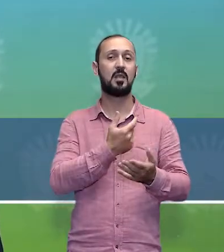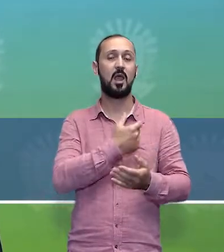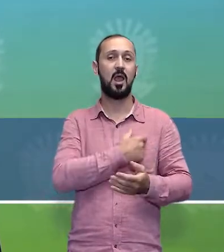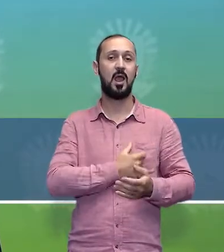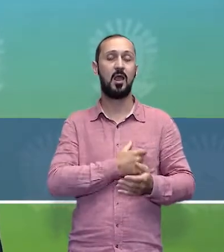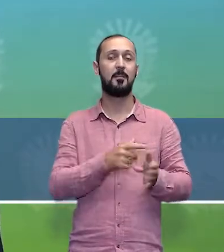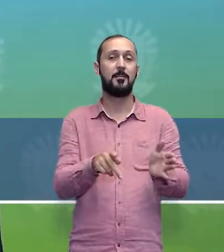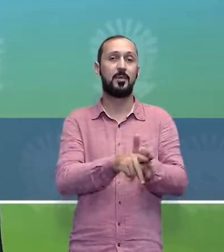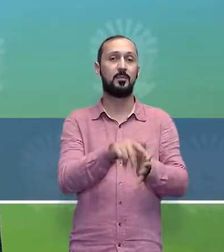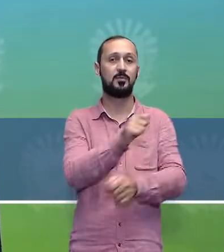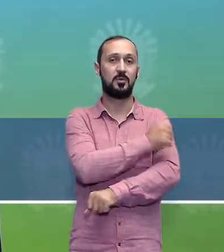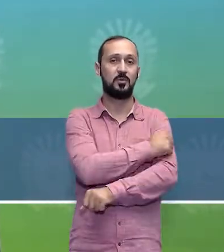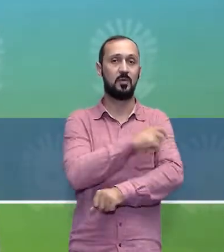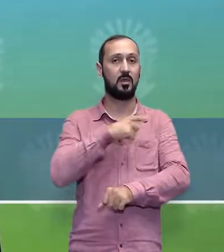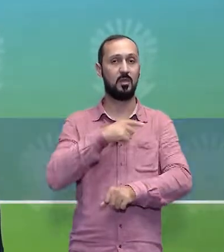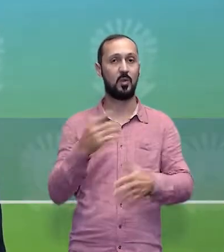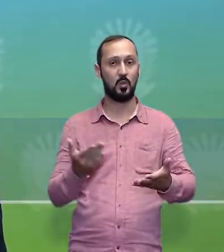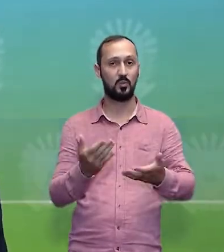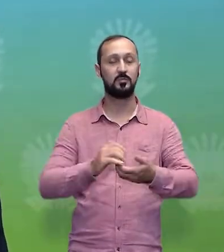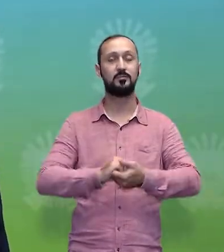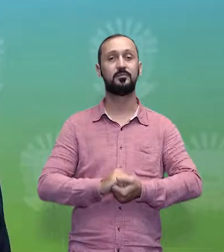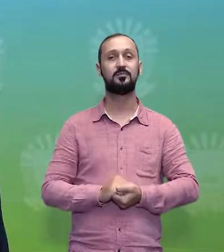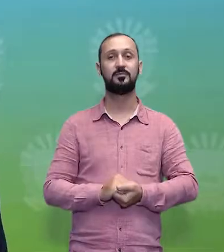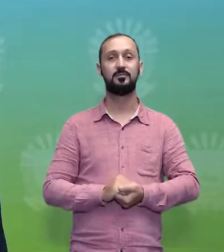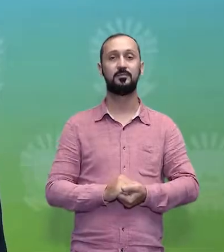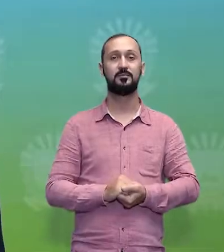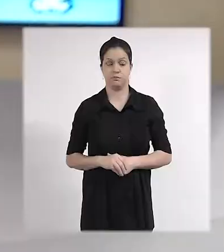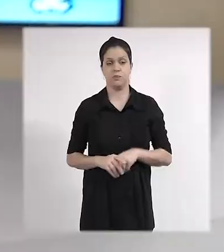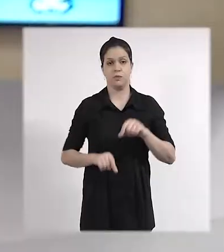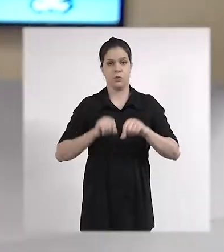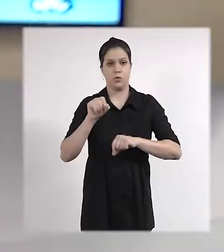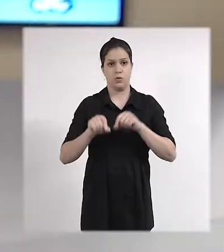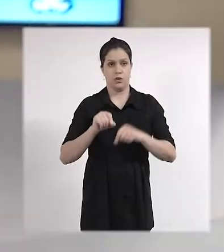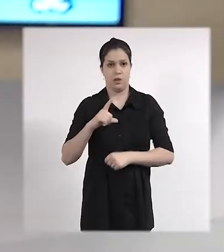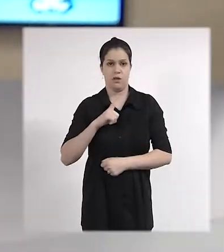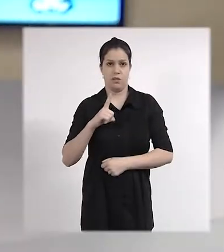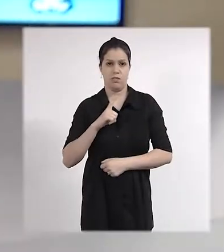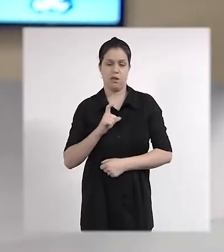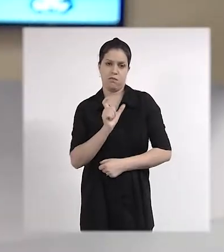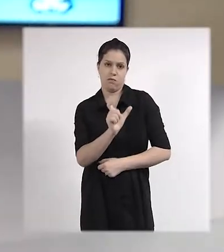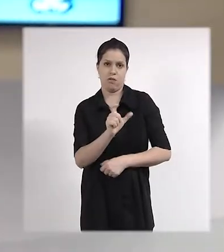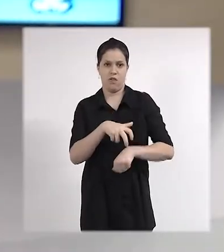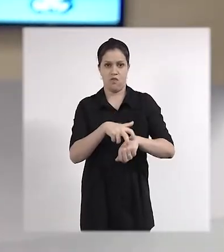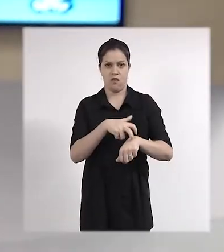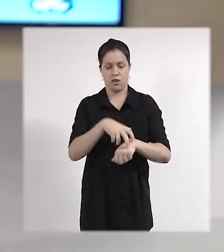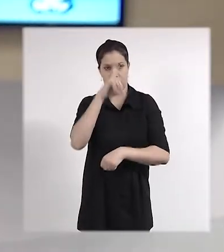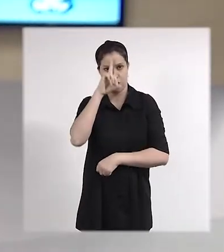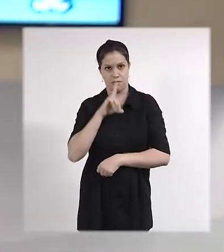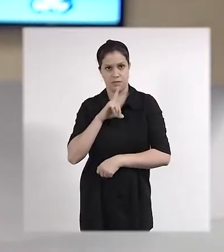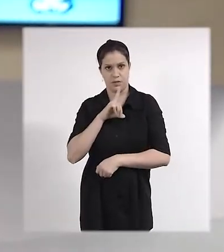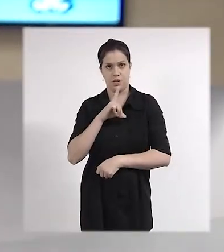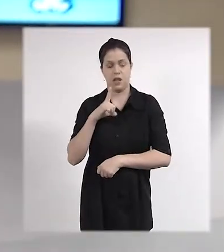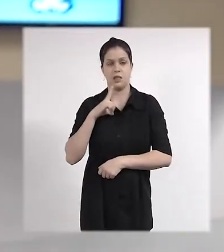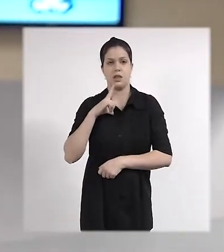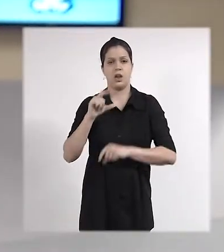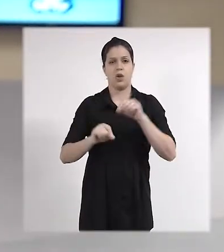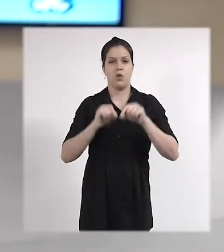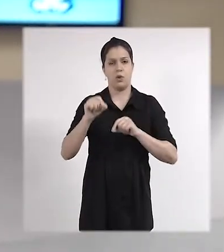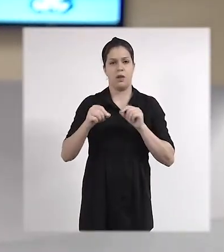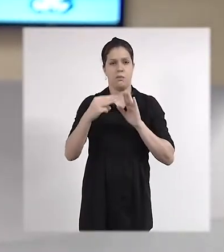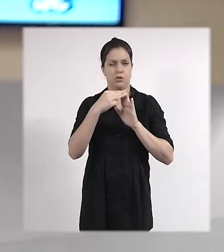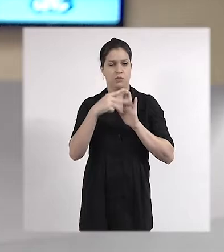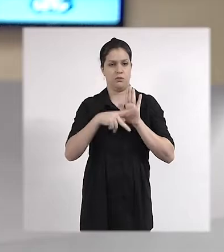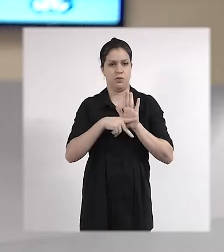pagar pela aquisição da sua carteirinha, é o que acontece hoje. Conhecida como Carteira Verde e Amarela, a